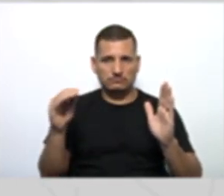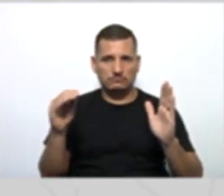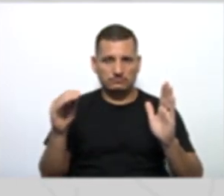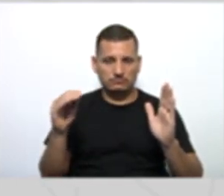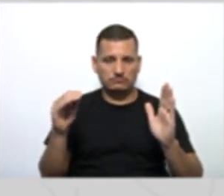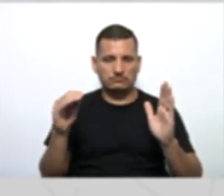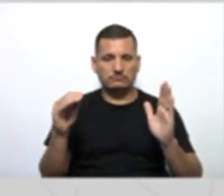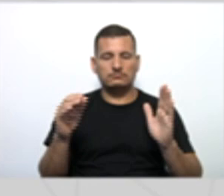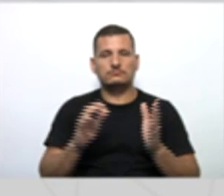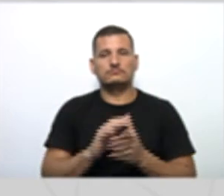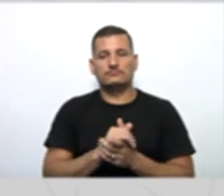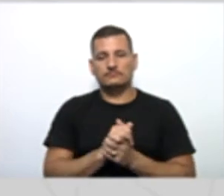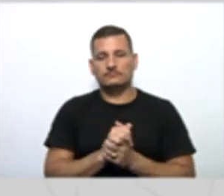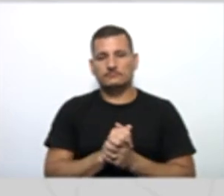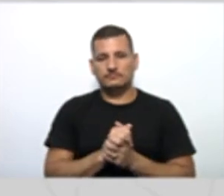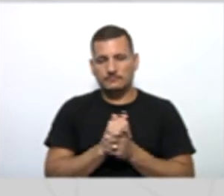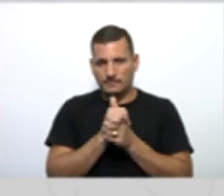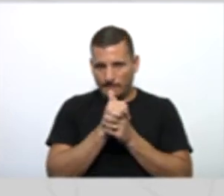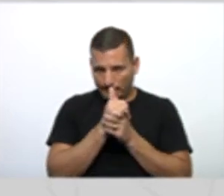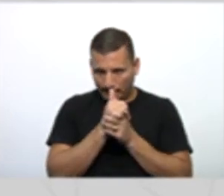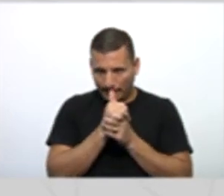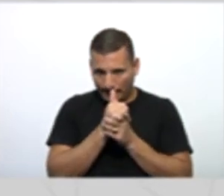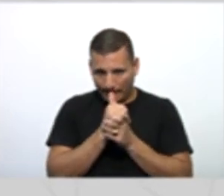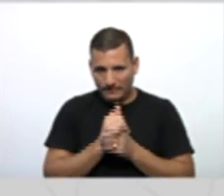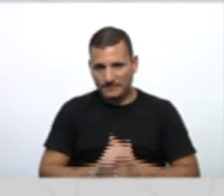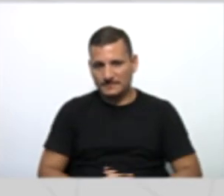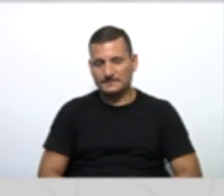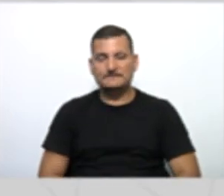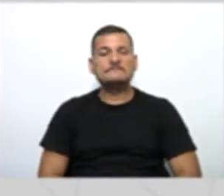ao longo do tempo.